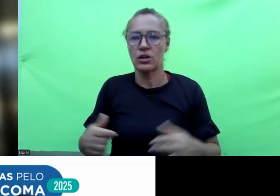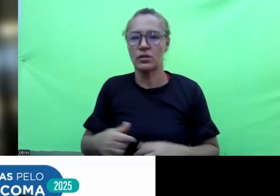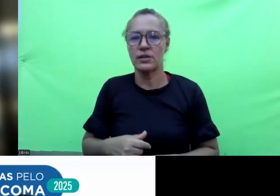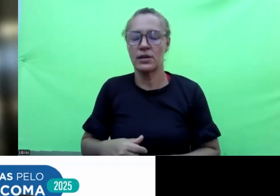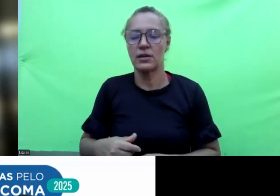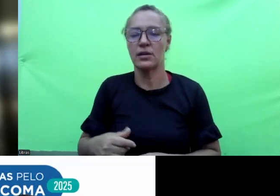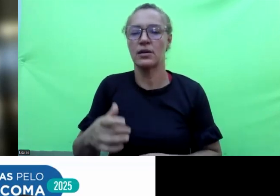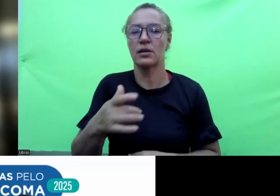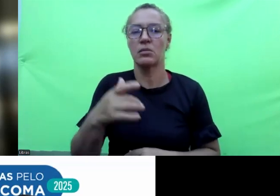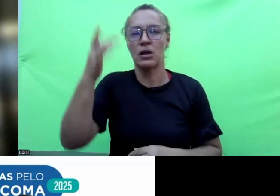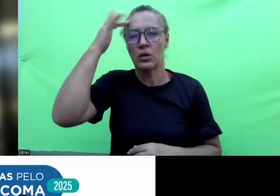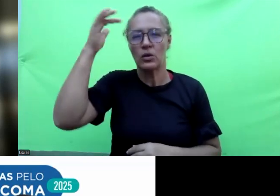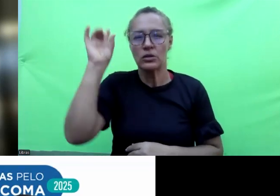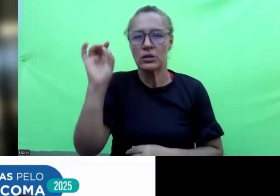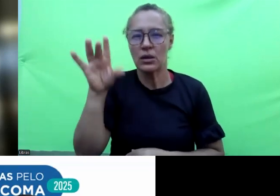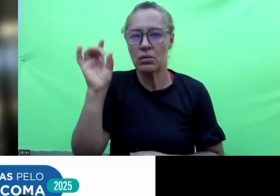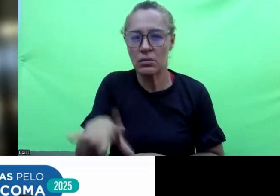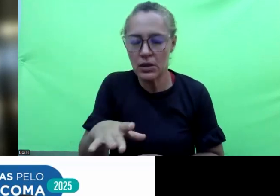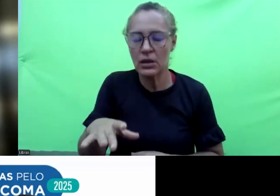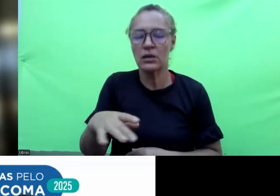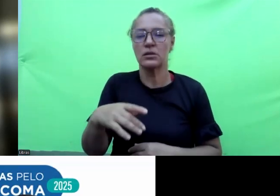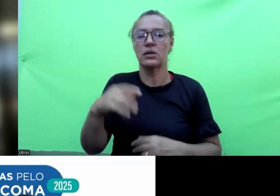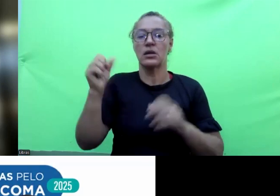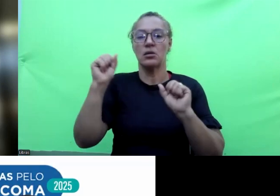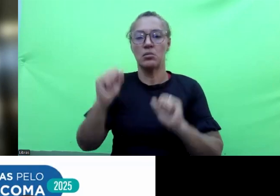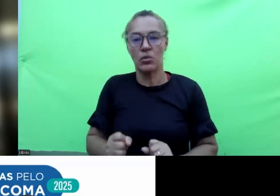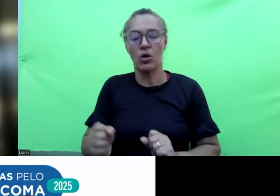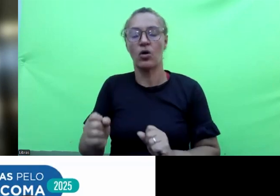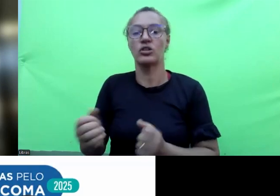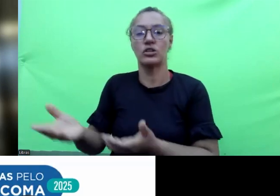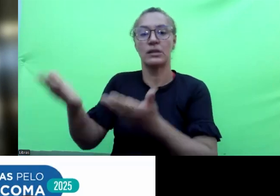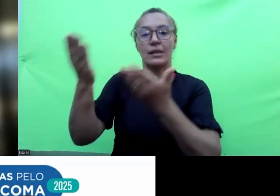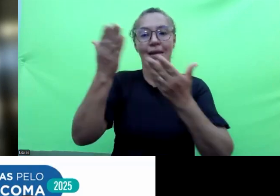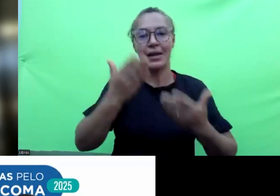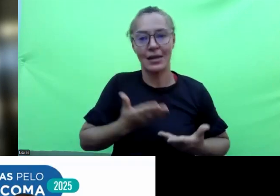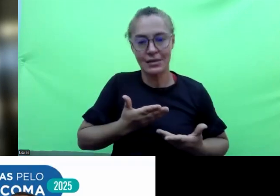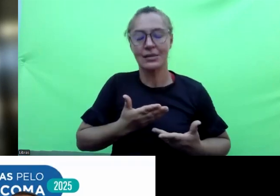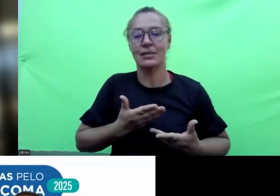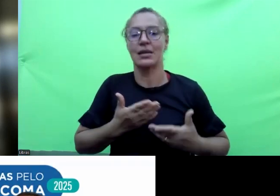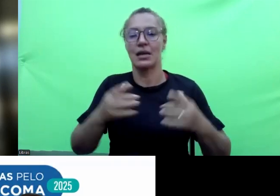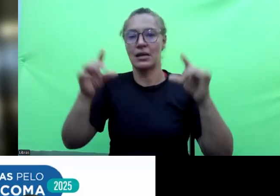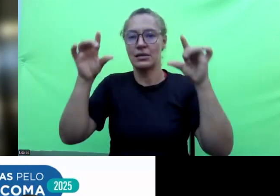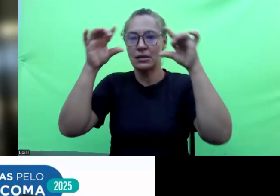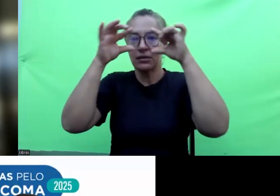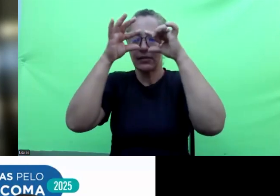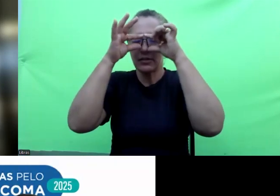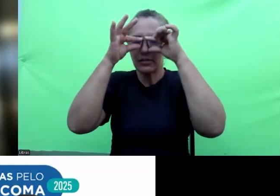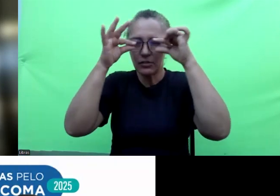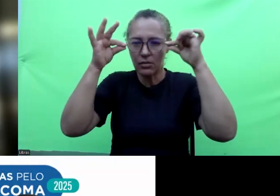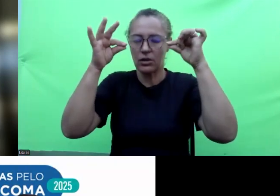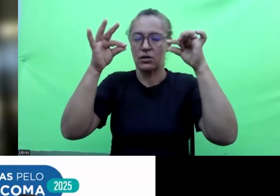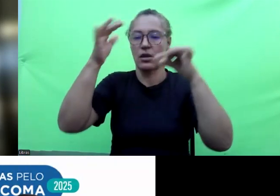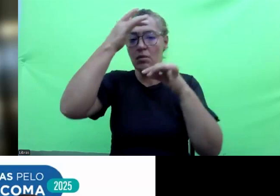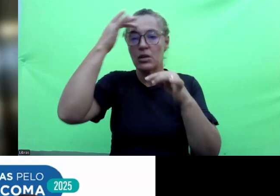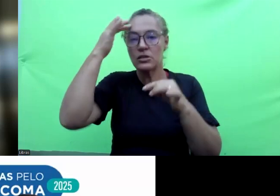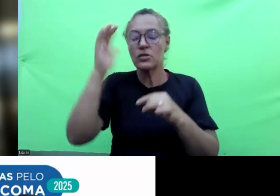entre outras, que pode, em algum pequeno número de pessoas, causar essa reação atípica. Geralmente a pessoa